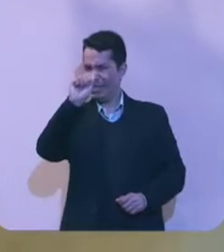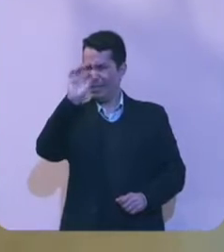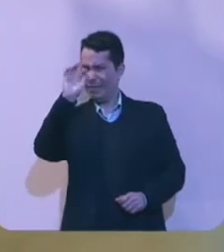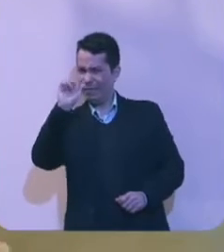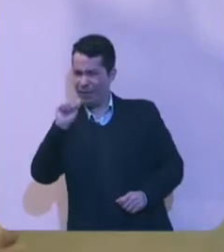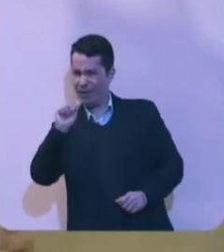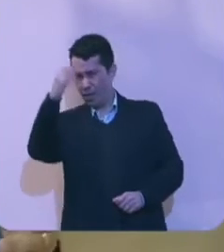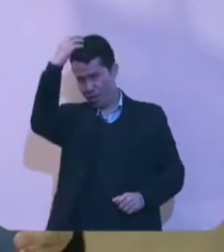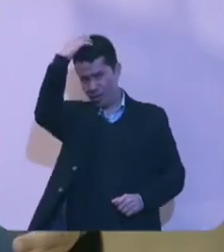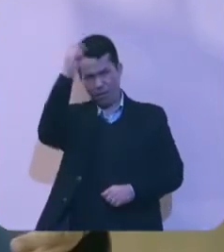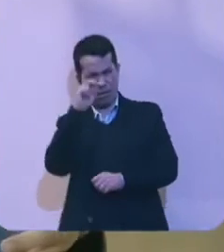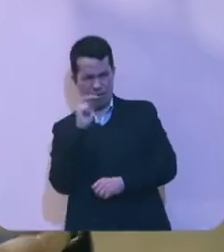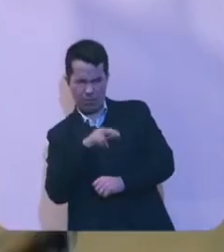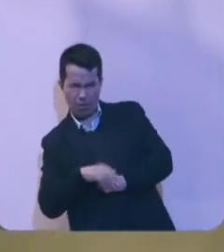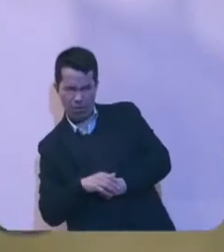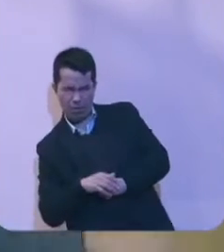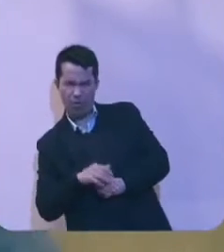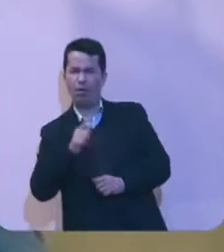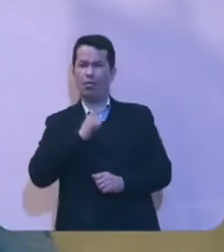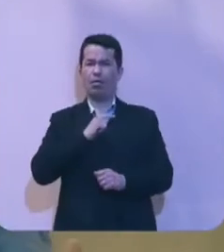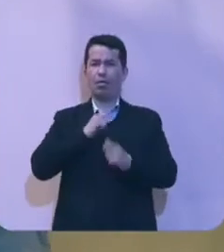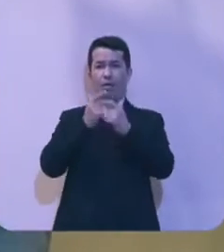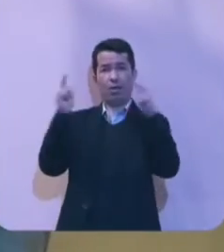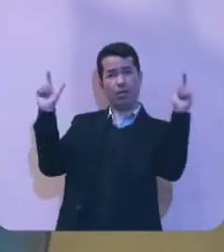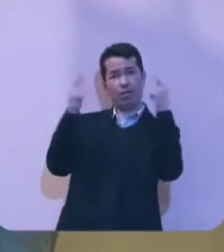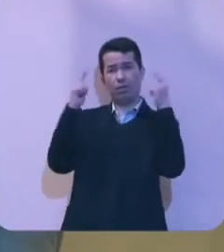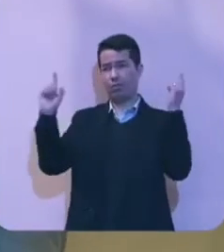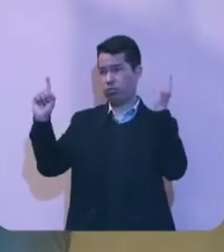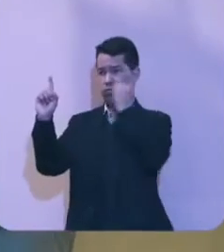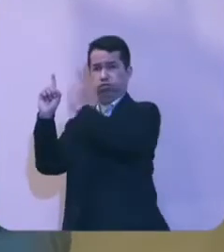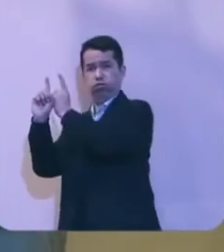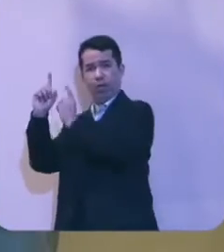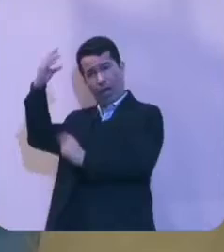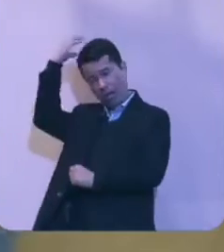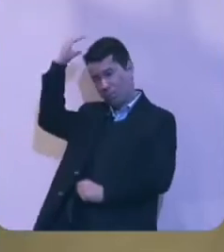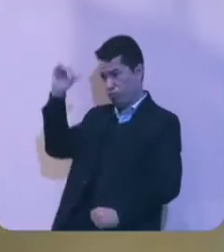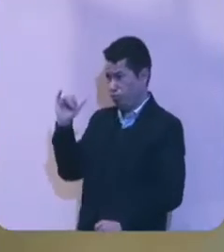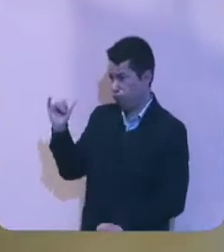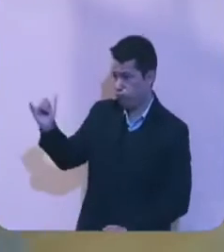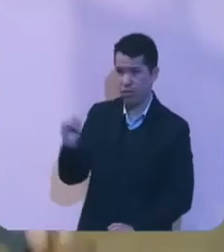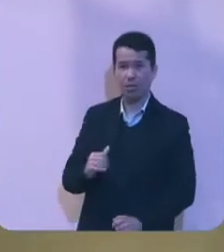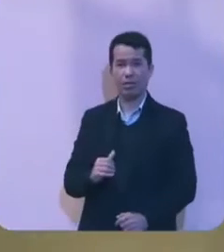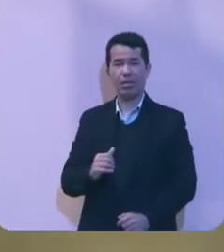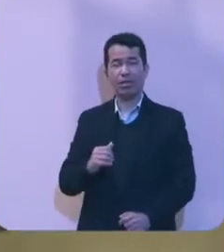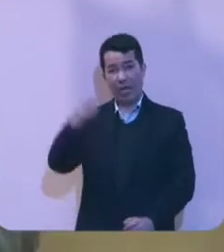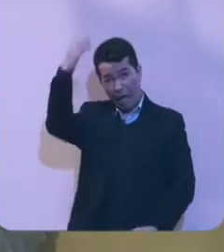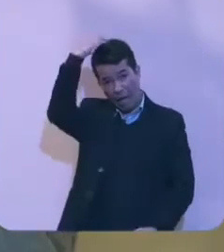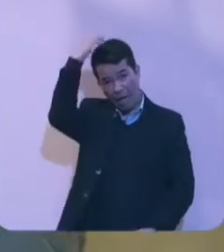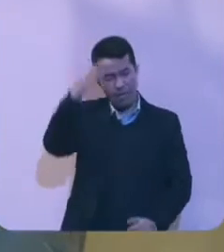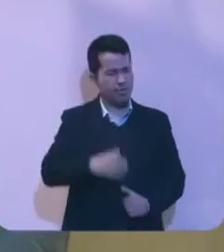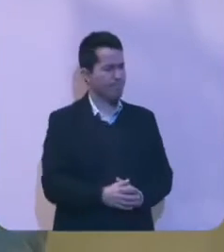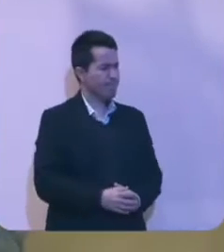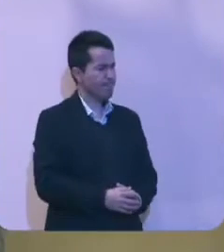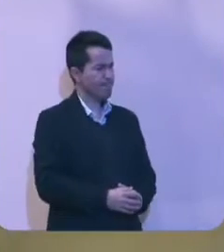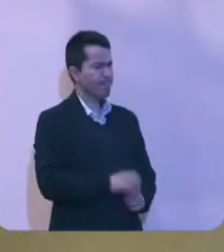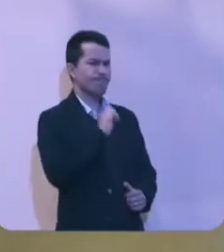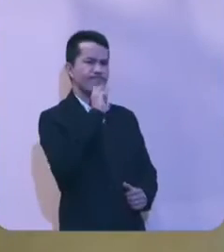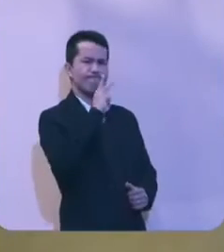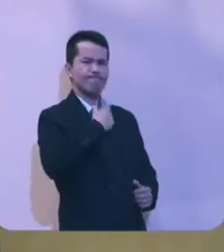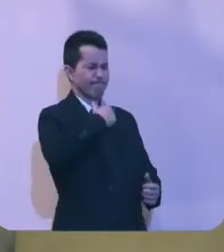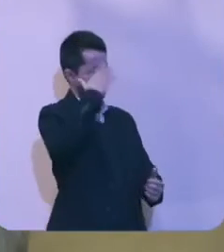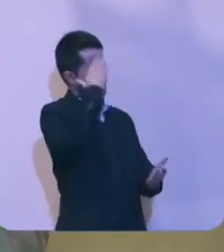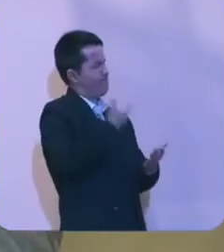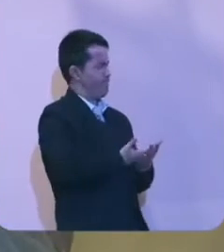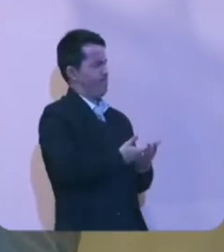banda, estava lá a orquestra, né? E aí o rei disse: ok, eu creio nessa palavra. E o